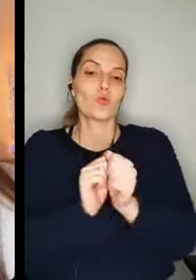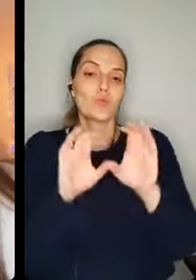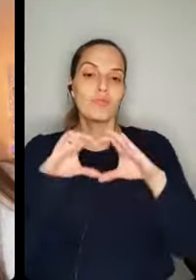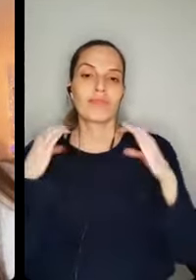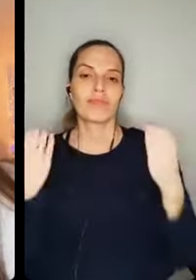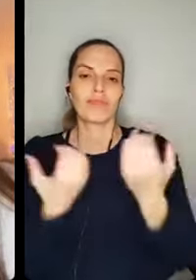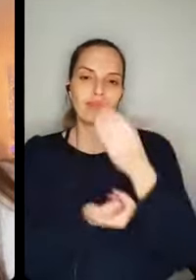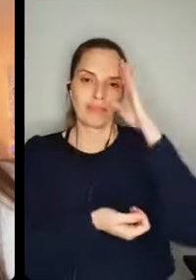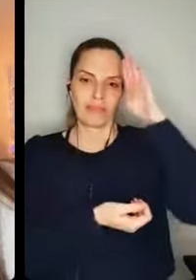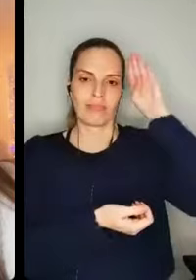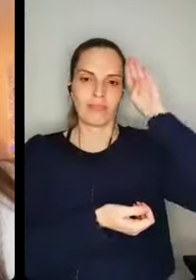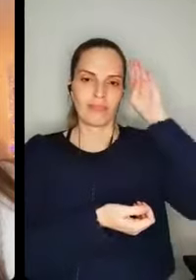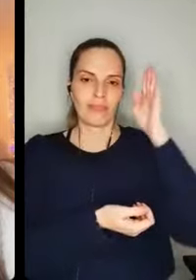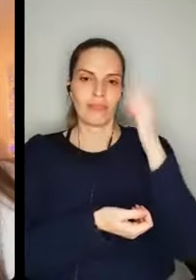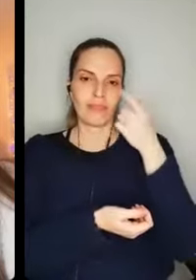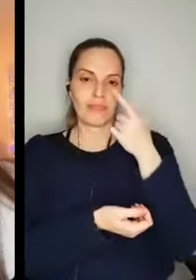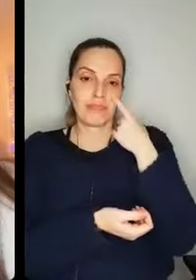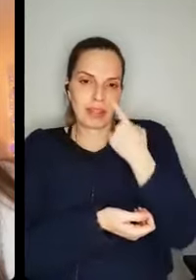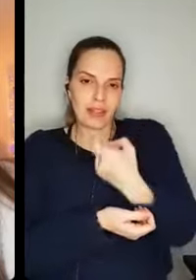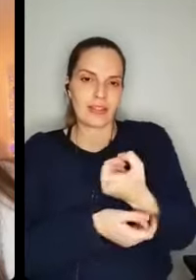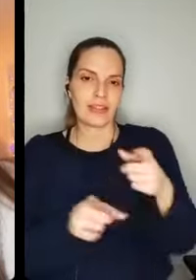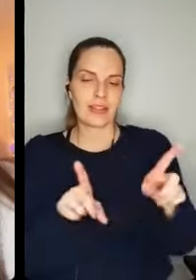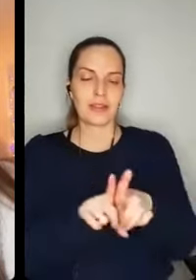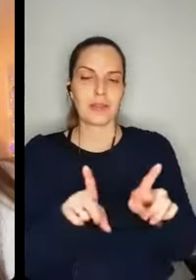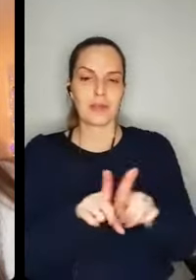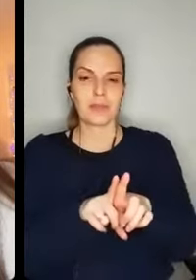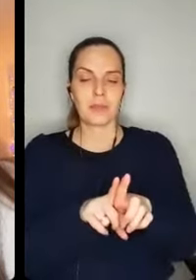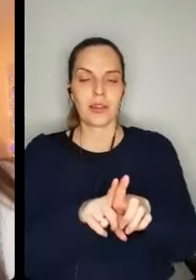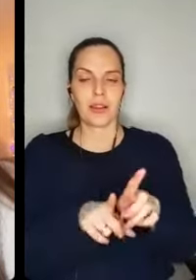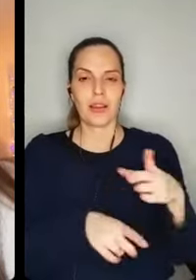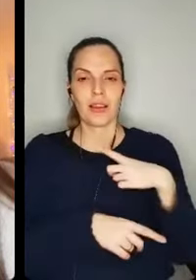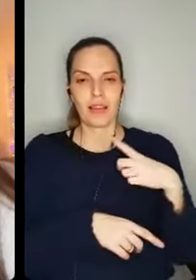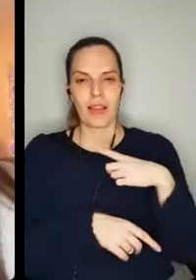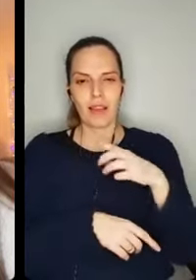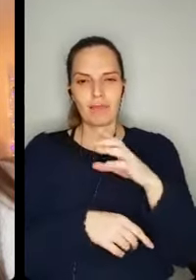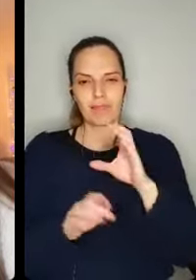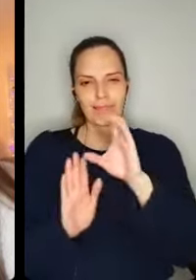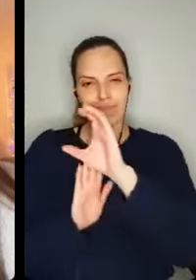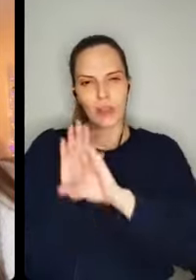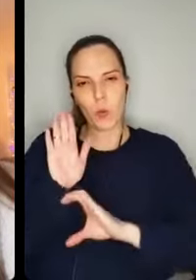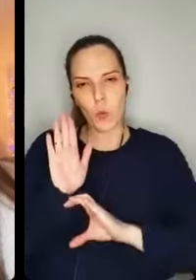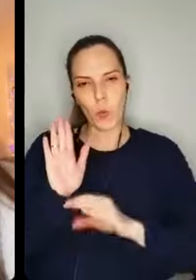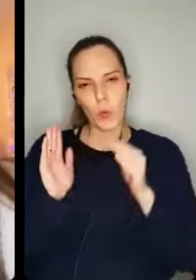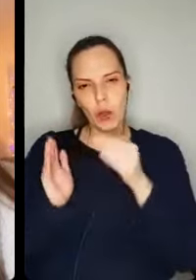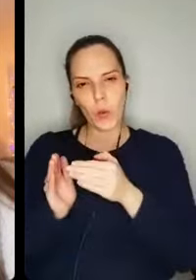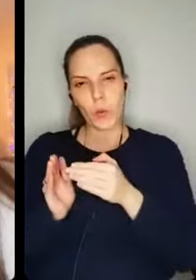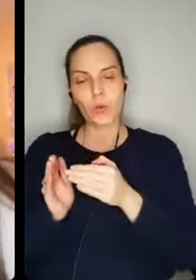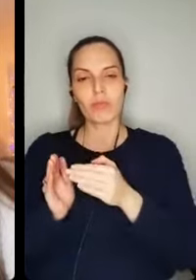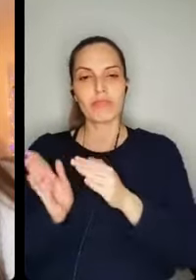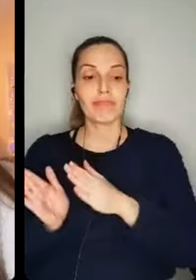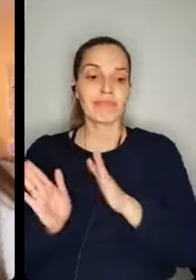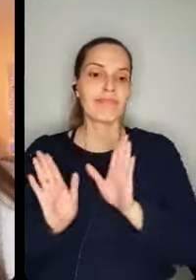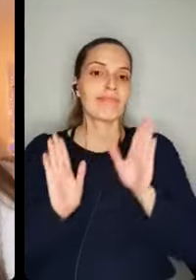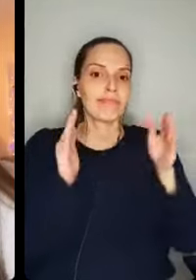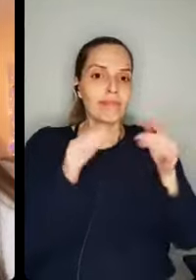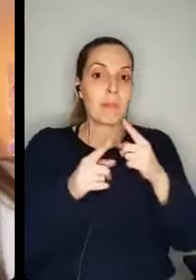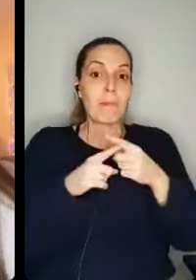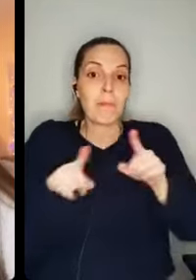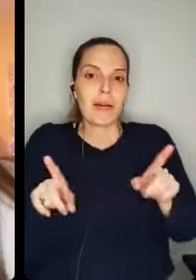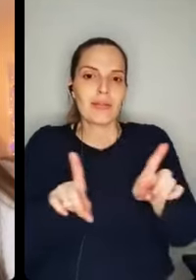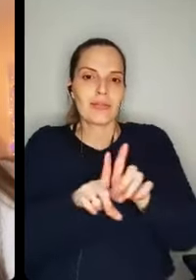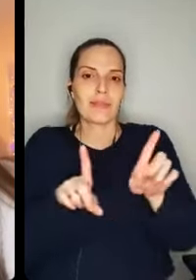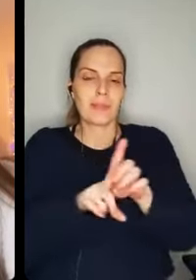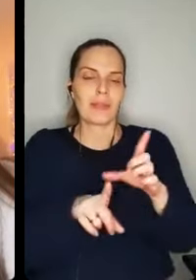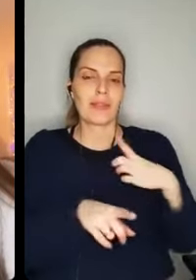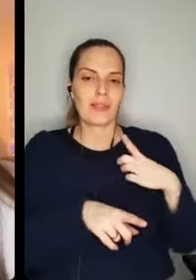também. Para além de ter essa parte mais curricular, também ter essa parte mais de integração, né, entre o pessoal. E